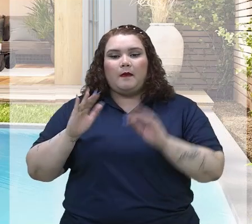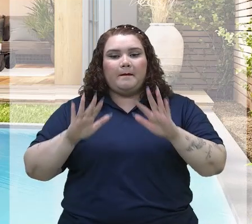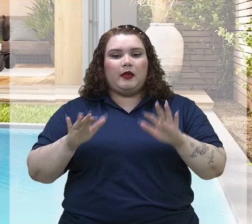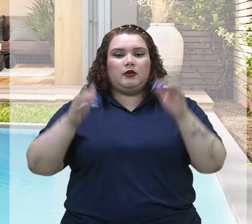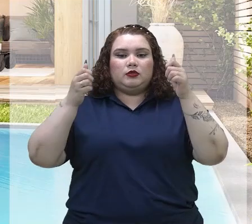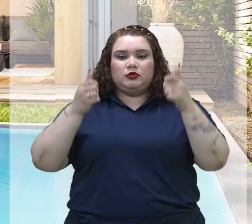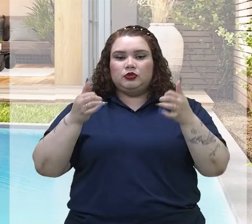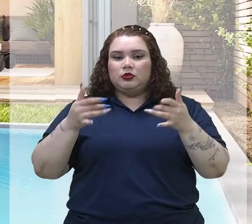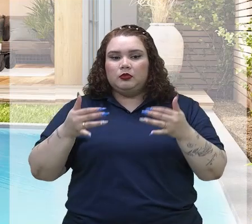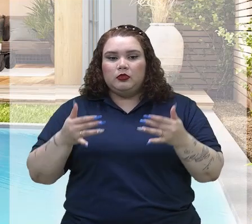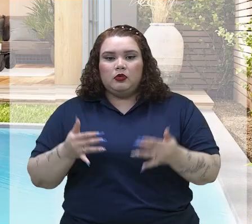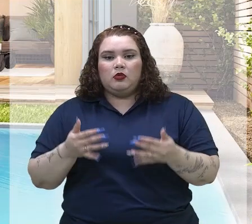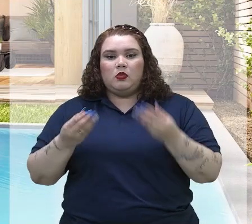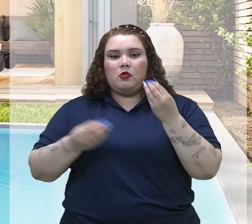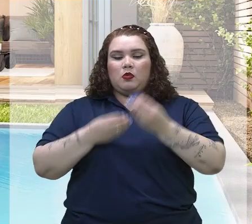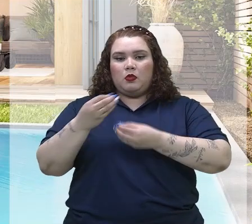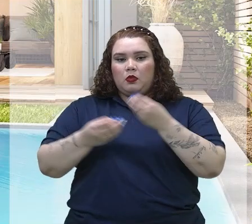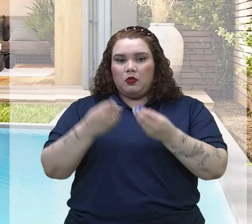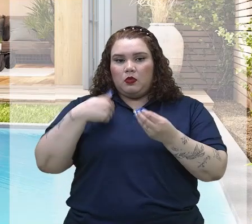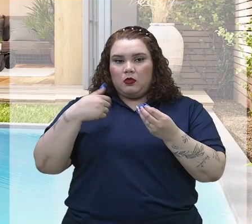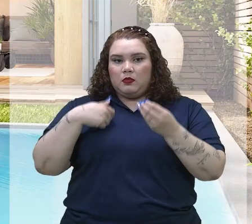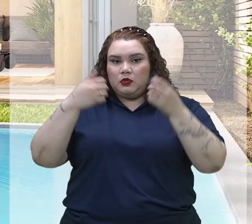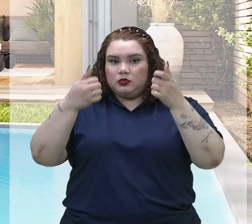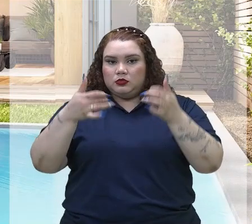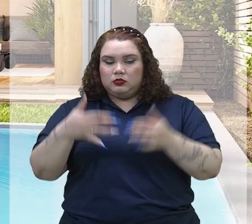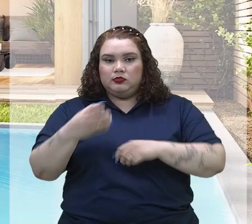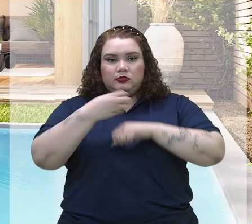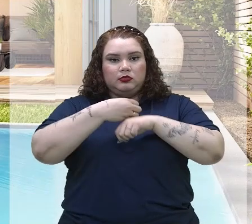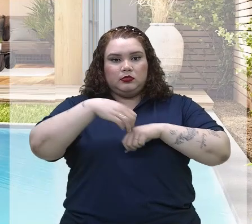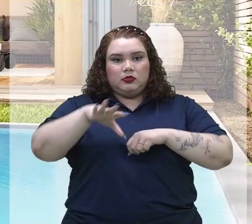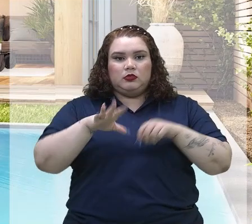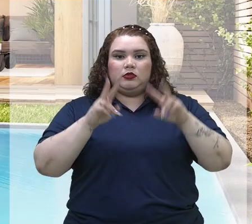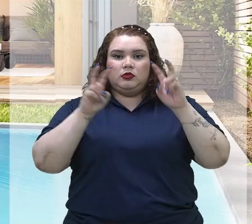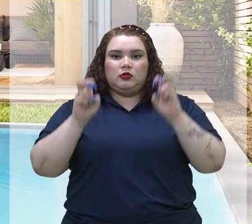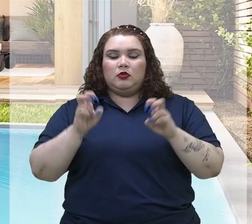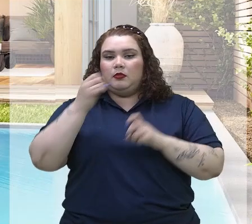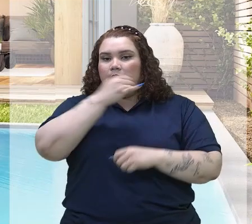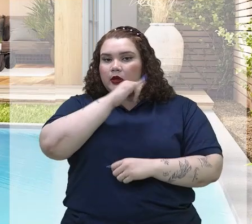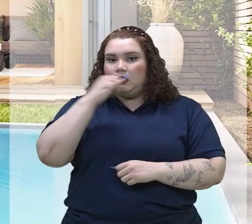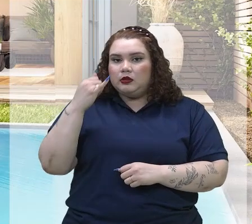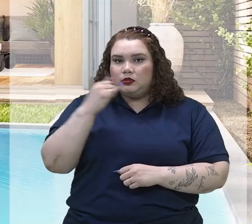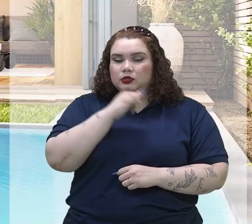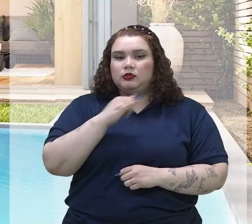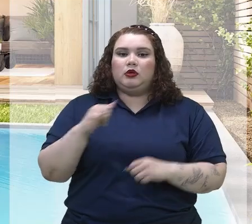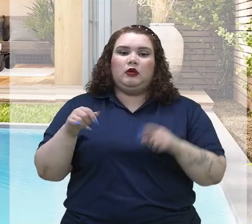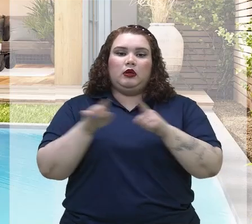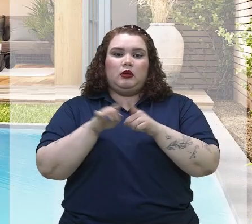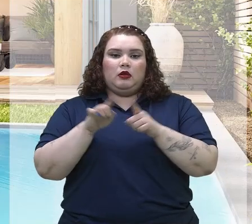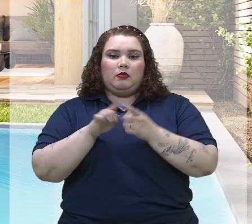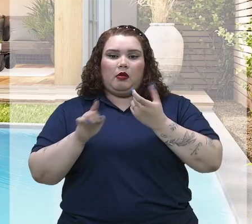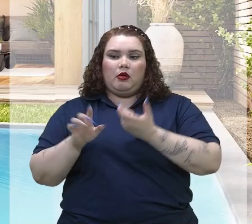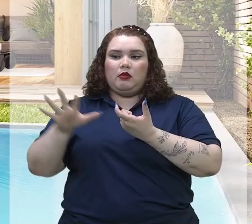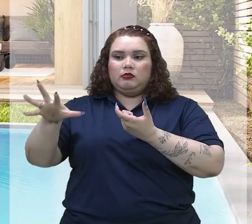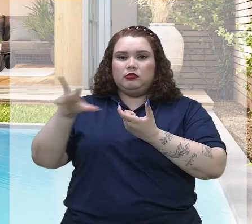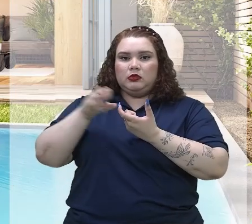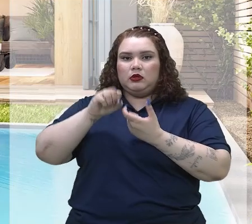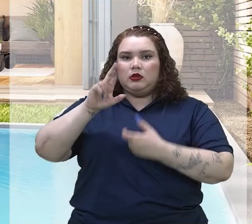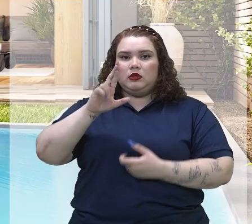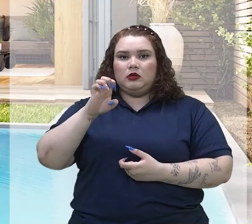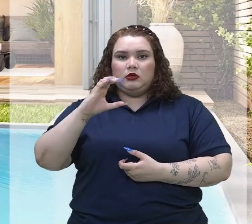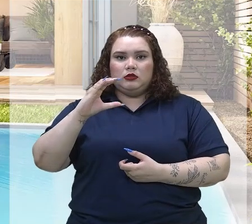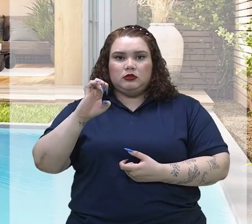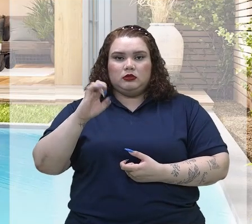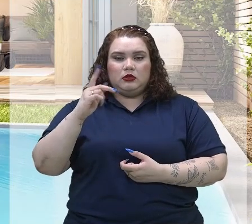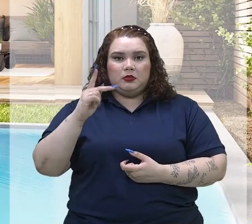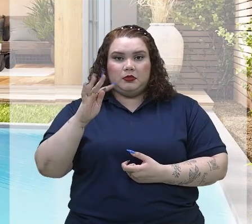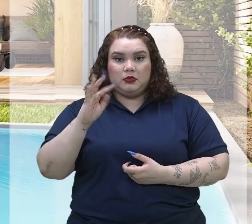fala, como eu estou falando para vocês sobre a energia, sobre os receptores, nós temos que